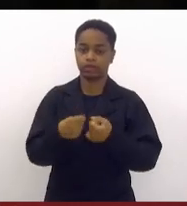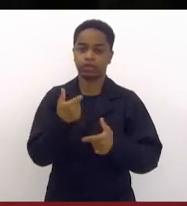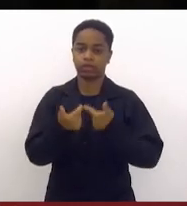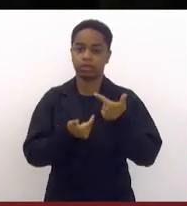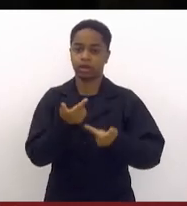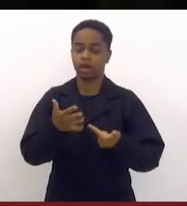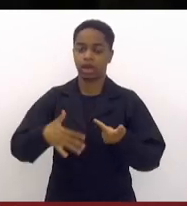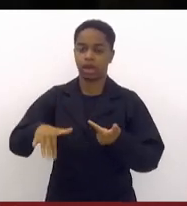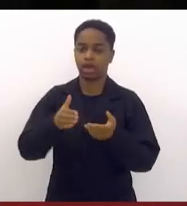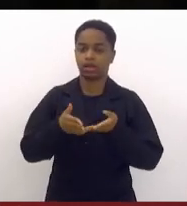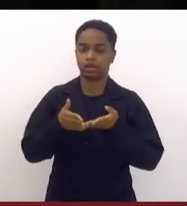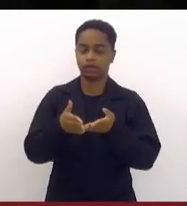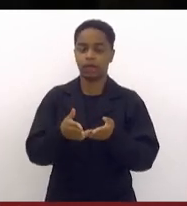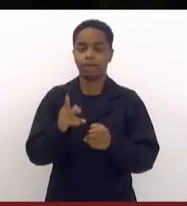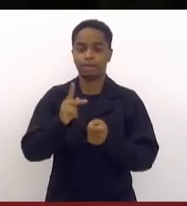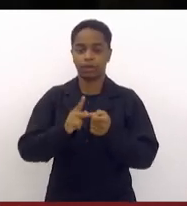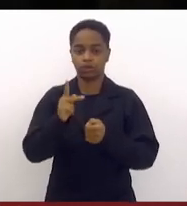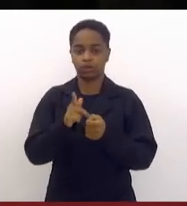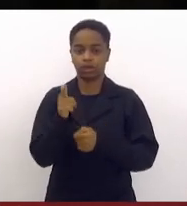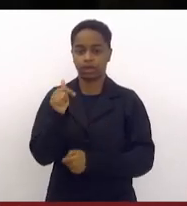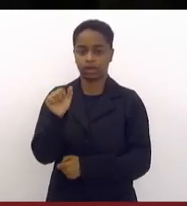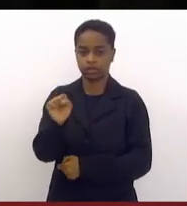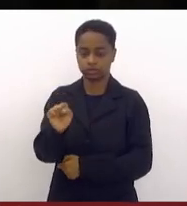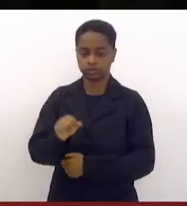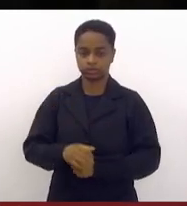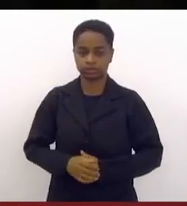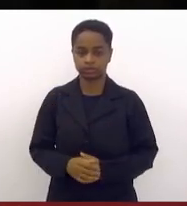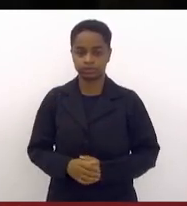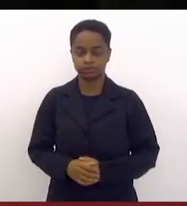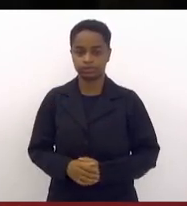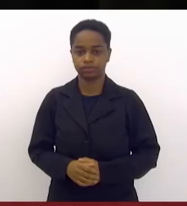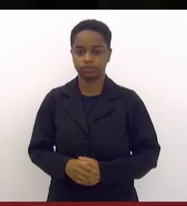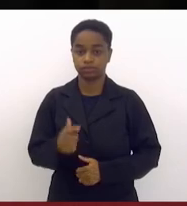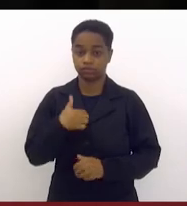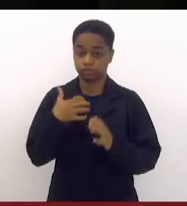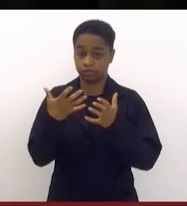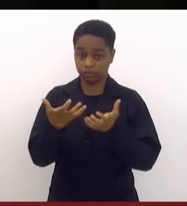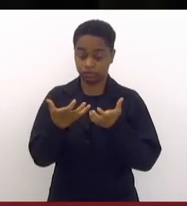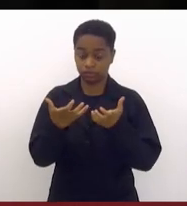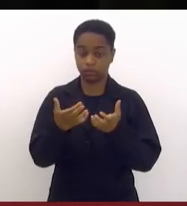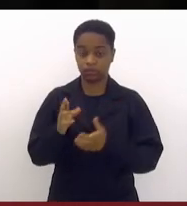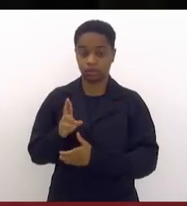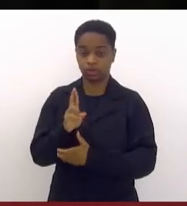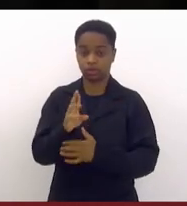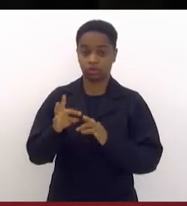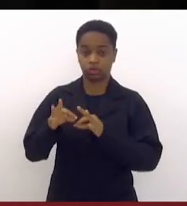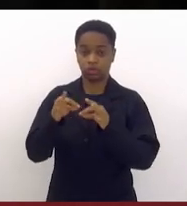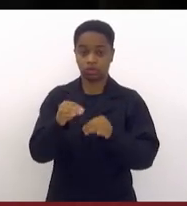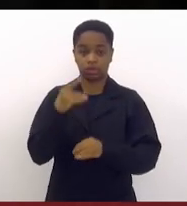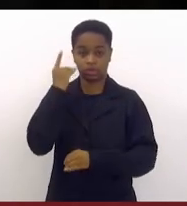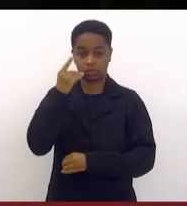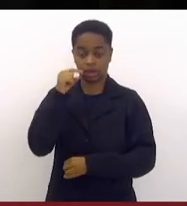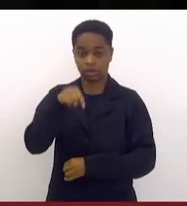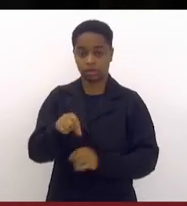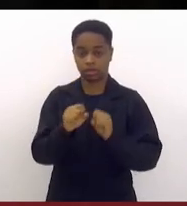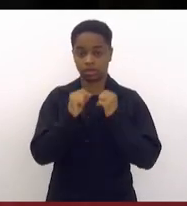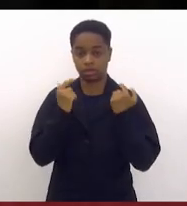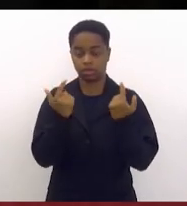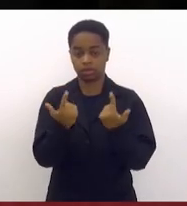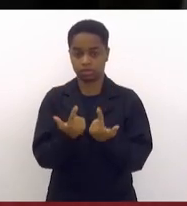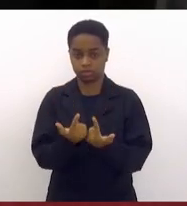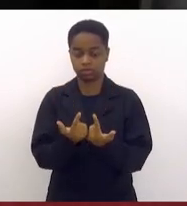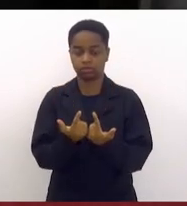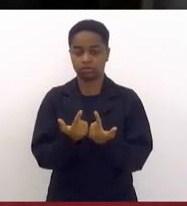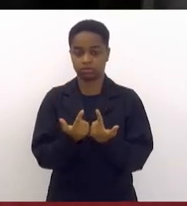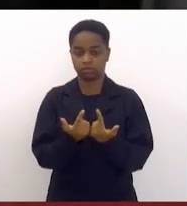Naval de petróleo e gás quero em nome de todos os deputados e deputadas da Assembleia Legislativa do Estado do